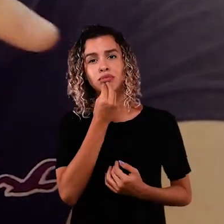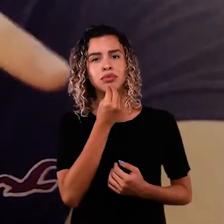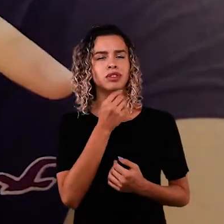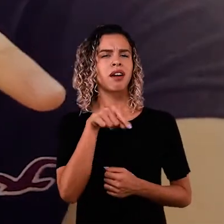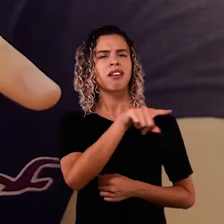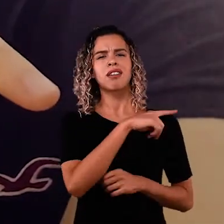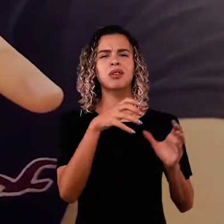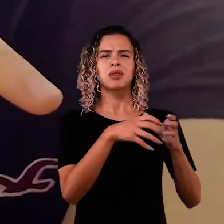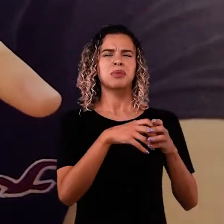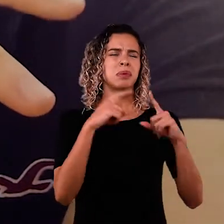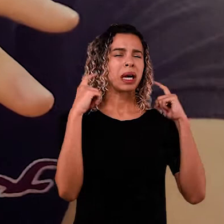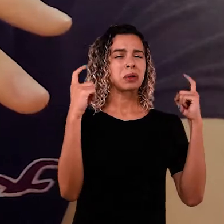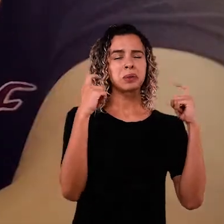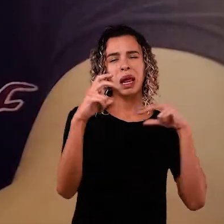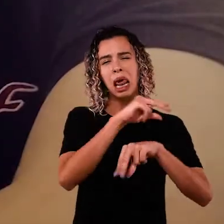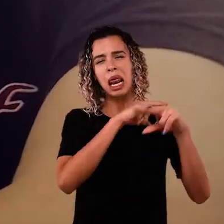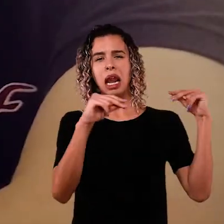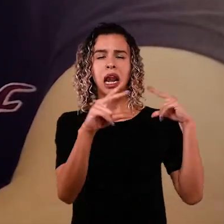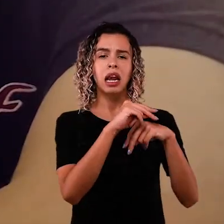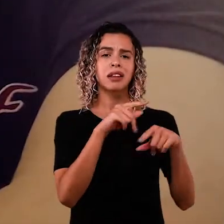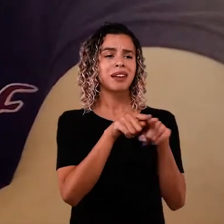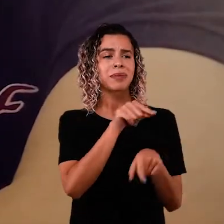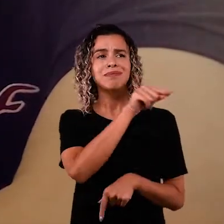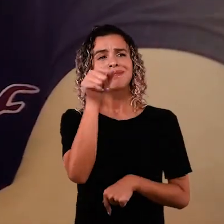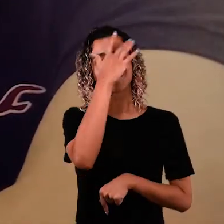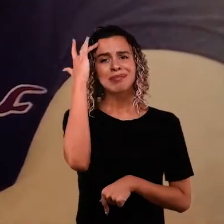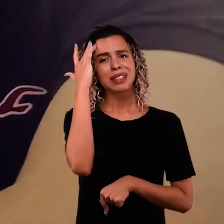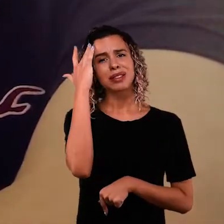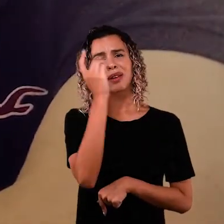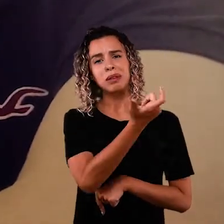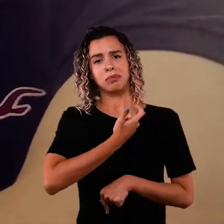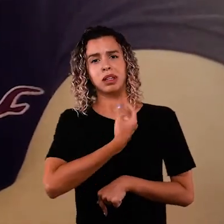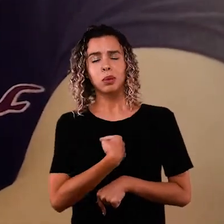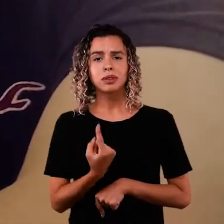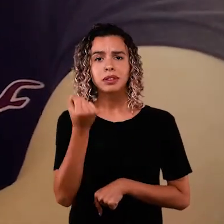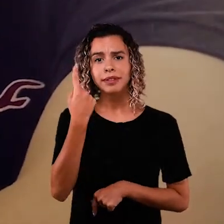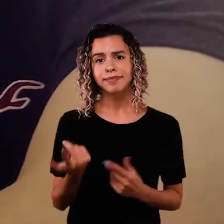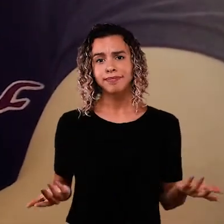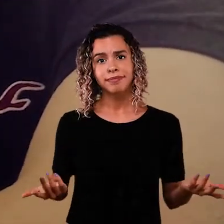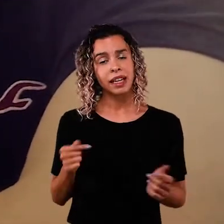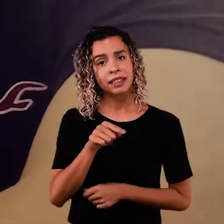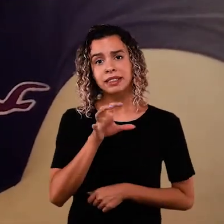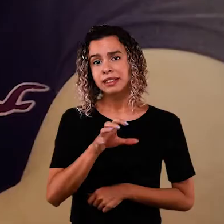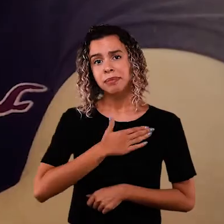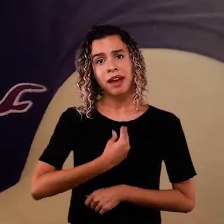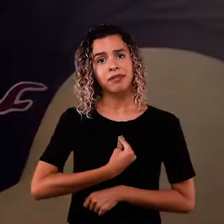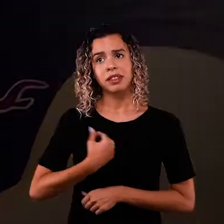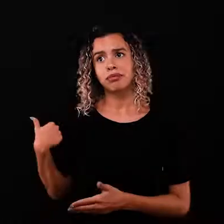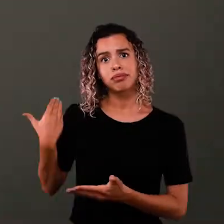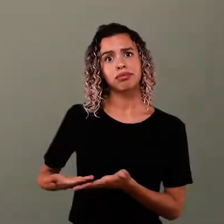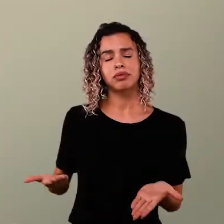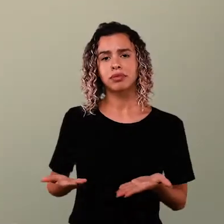aquela barulheira do pátio e ficar com gente que me achava estranha. Foi assim toda a minha